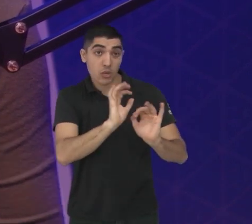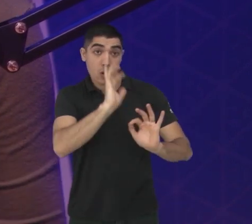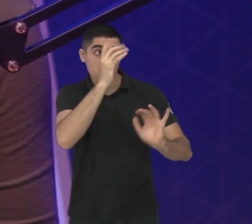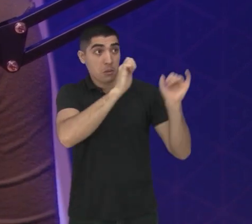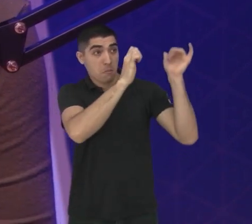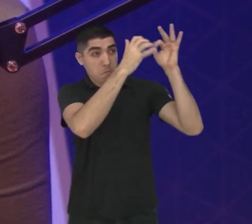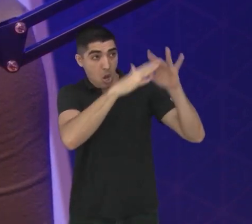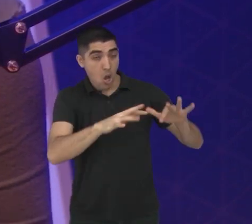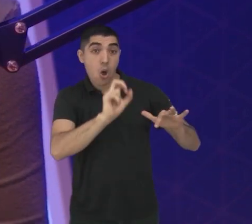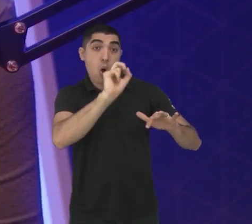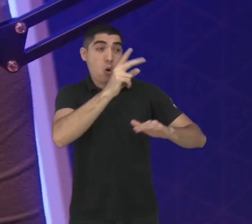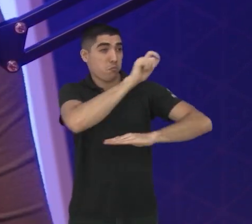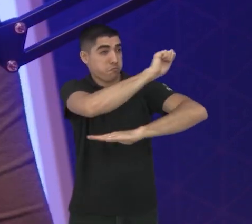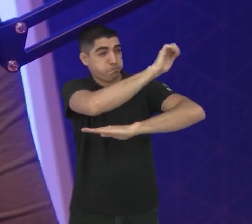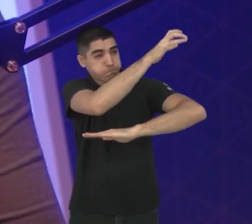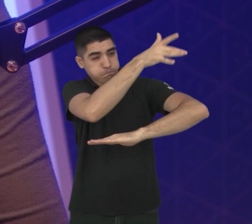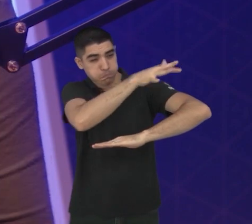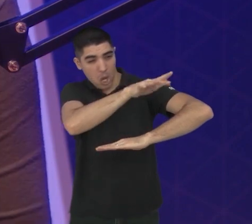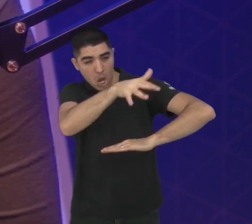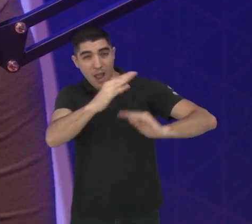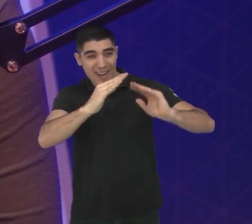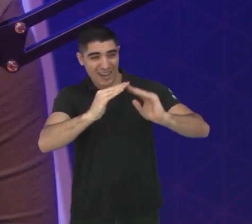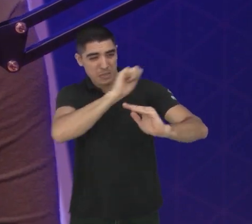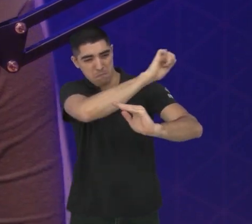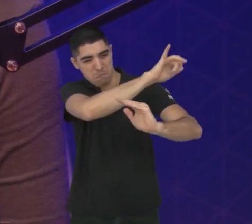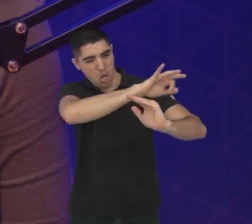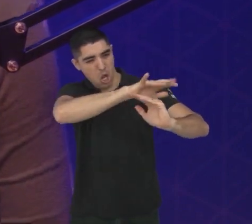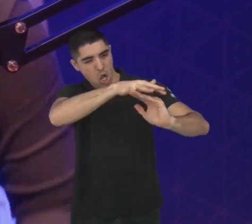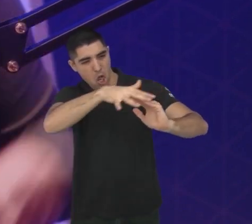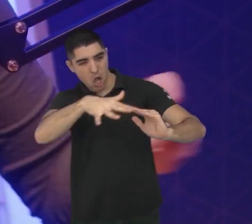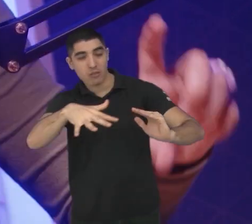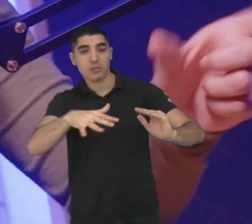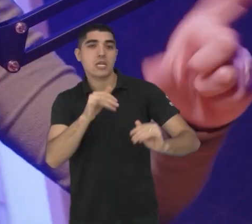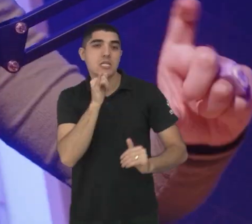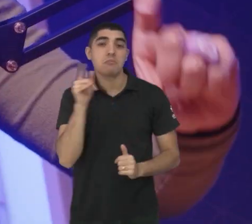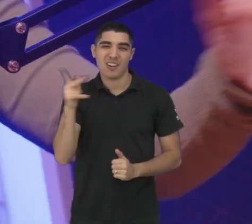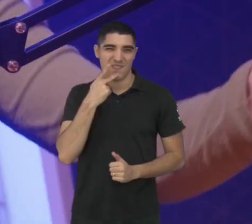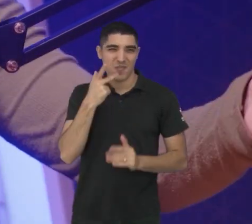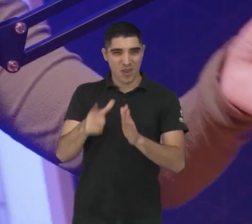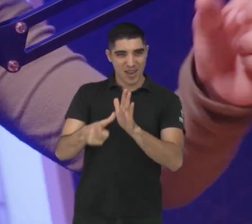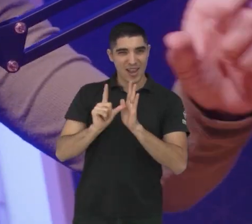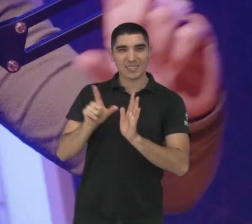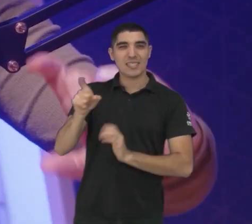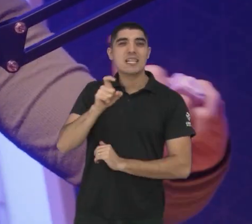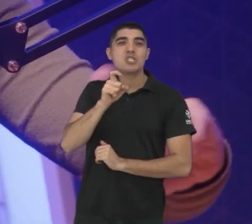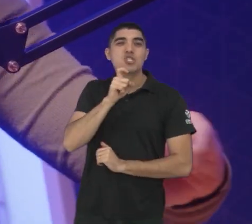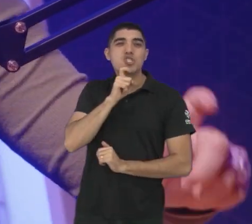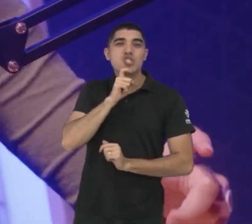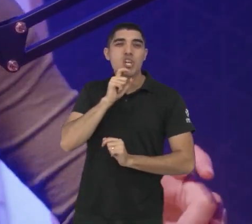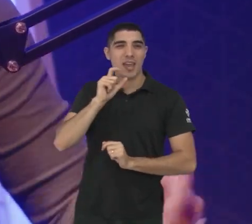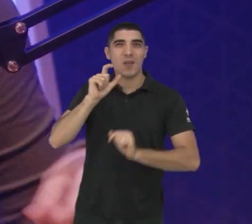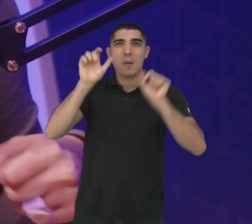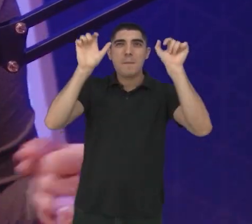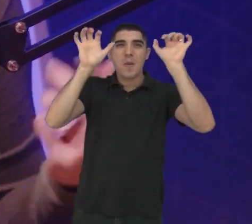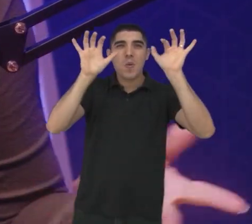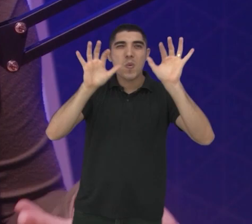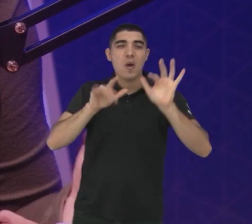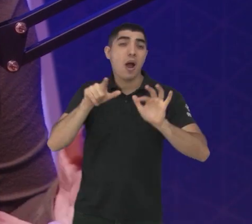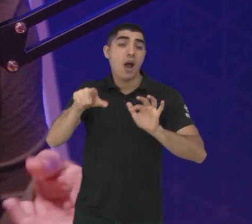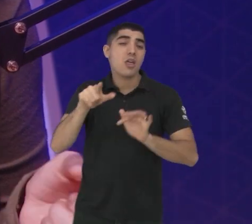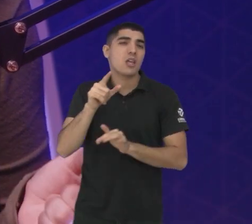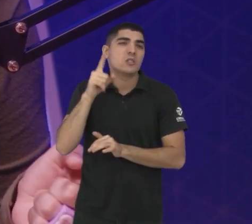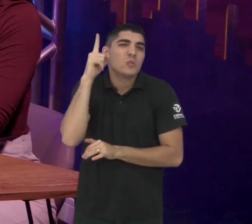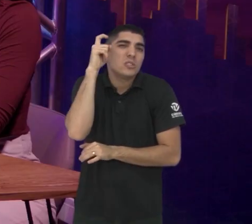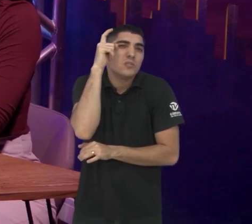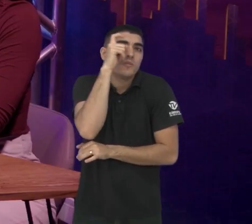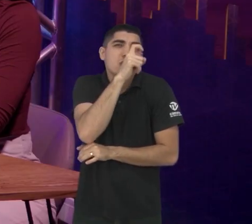o desabamento quanto o soterramento, né, que a Dani até citou, falou do exemplo do gelo, né, e da terra, que é mais